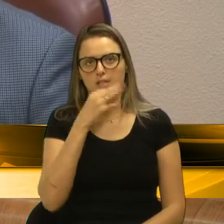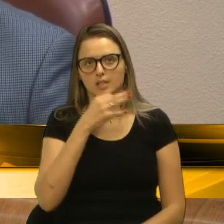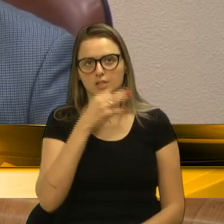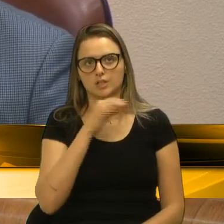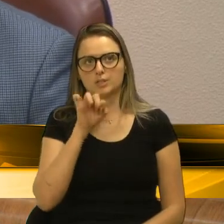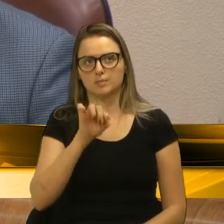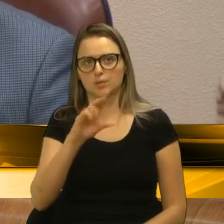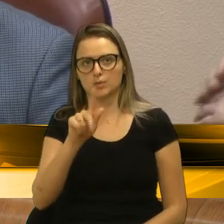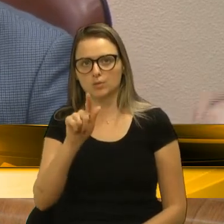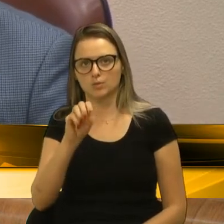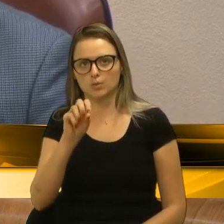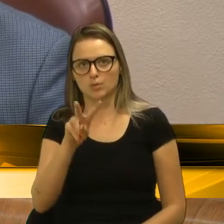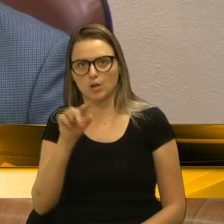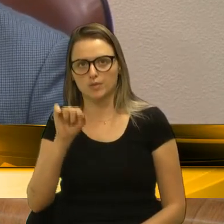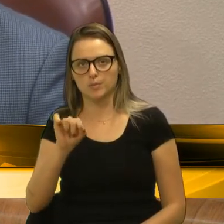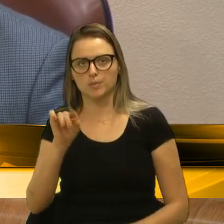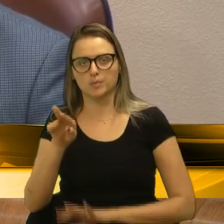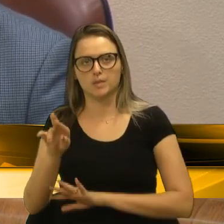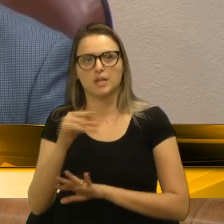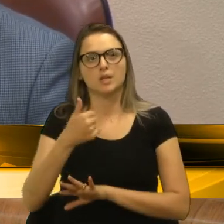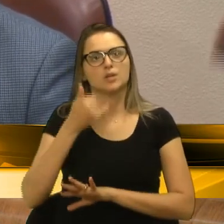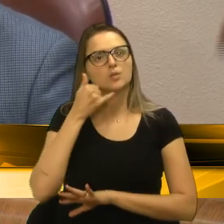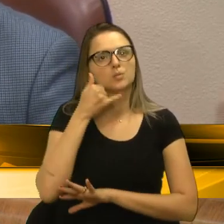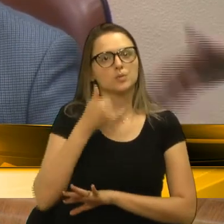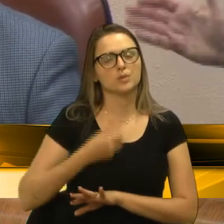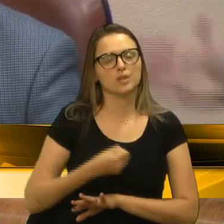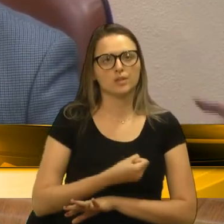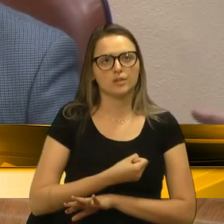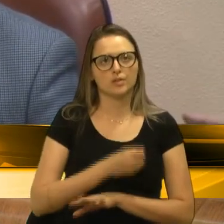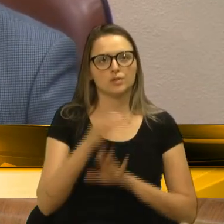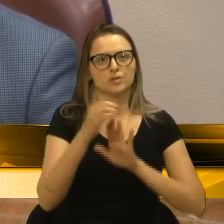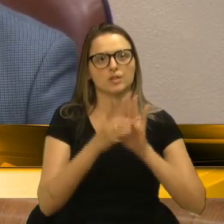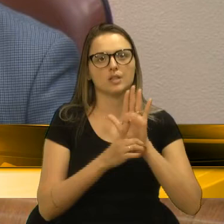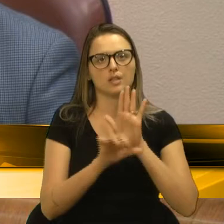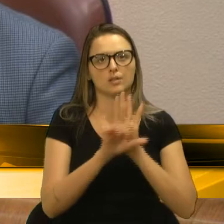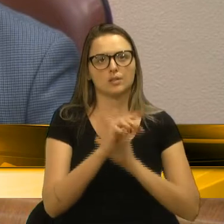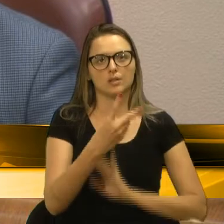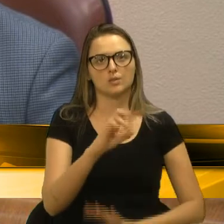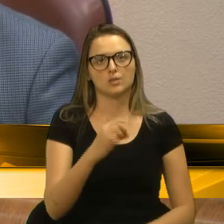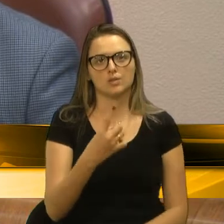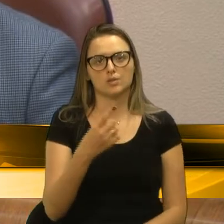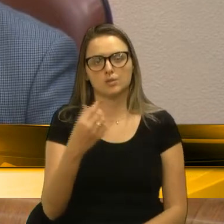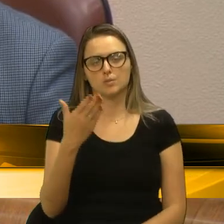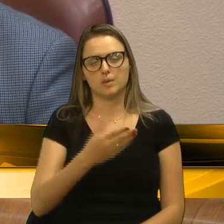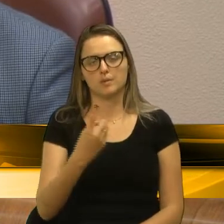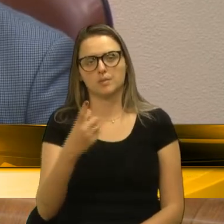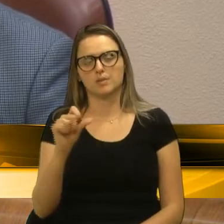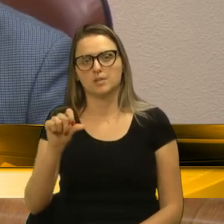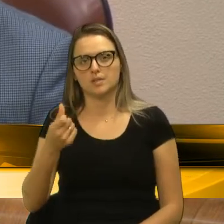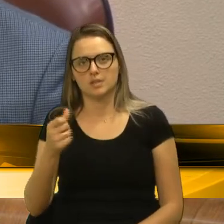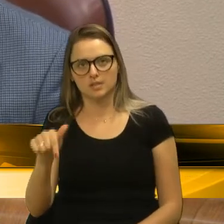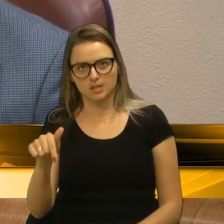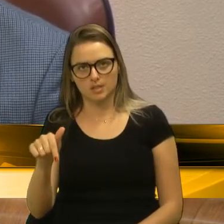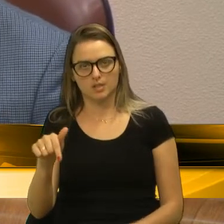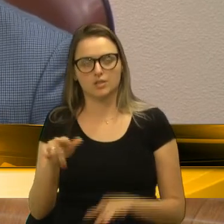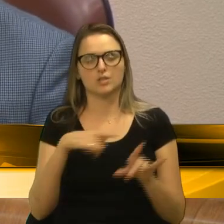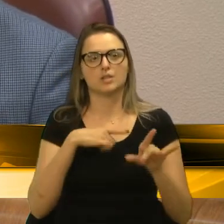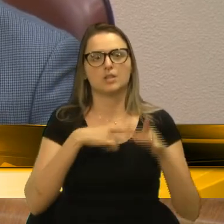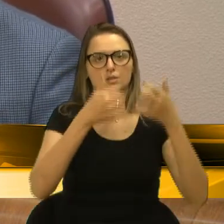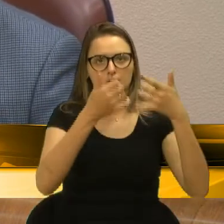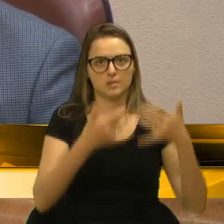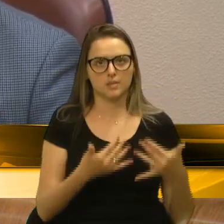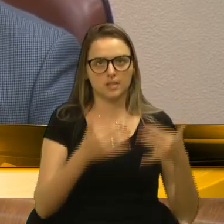tomé@câmara-de-caxias.rs.gov. Telefones. Nos termos do artigo 7º e seguintes, Decreto-Lei 201 de 1967, pelos fatos e fundamentos expostos a